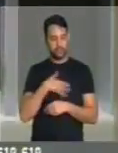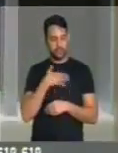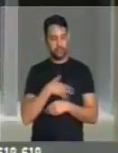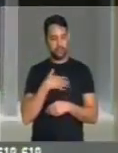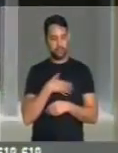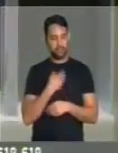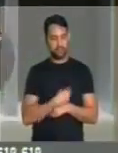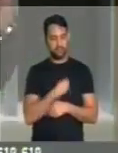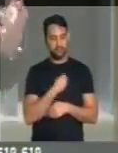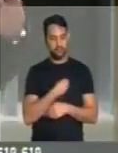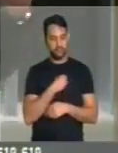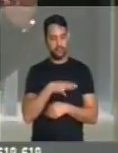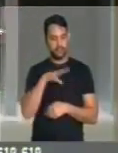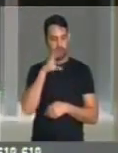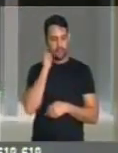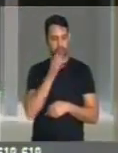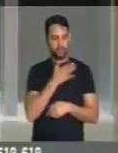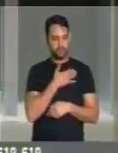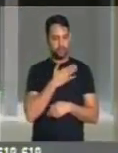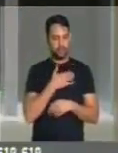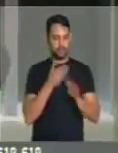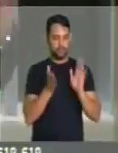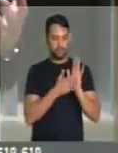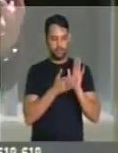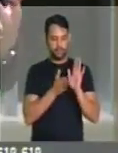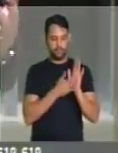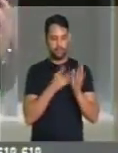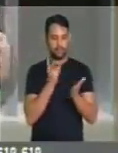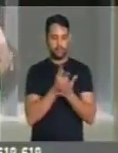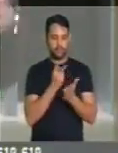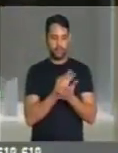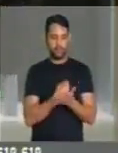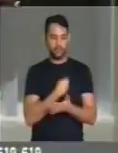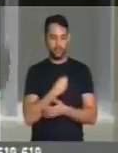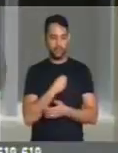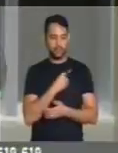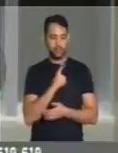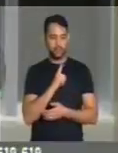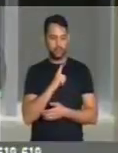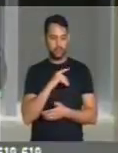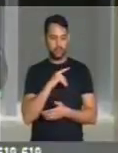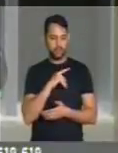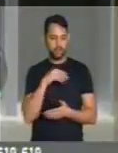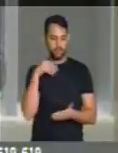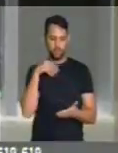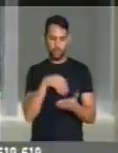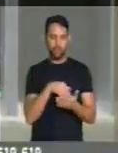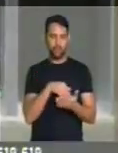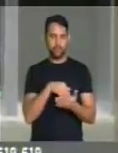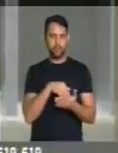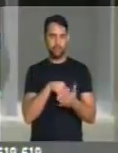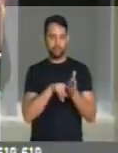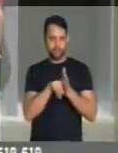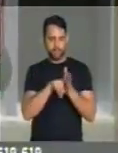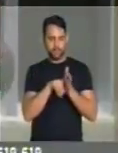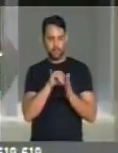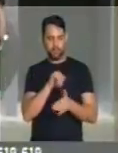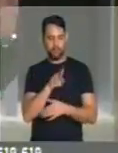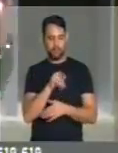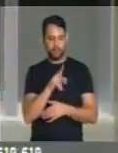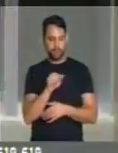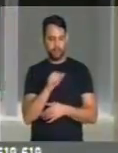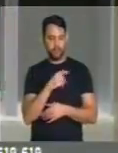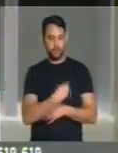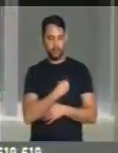gostaria de estar ouvindo as minhas propostas. Mesmo assim, até a penúltima pesquisa do Ibope,